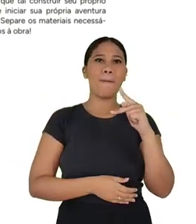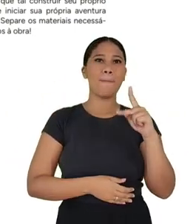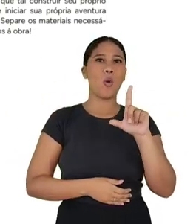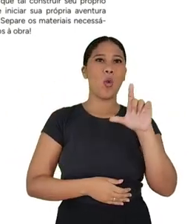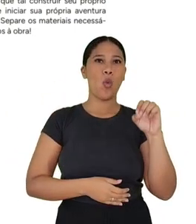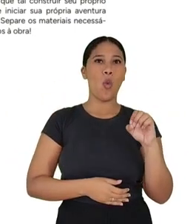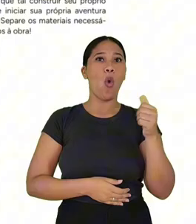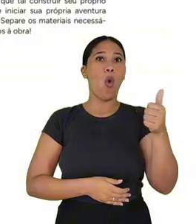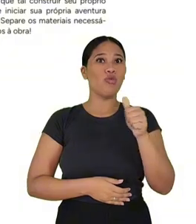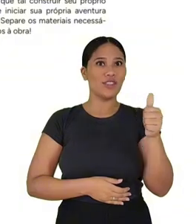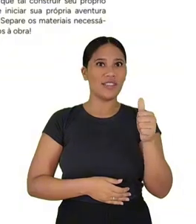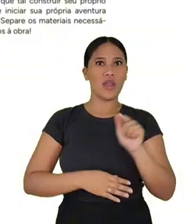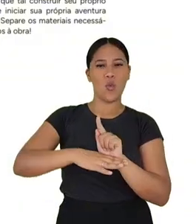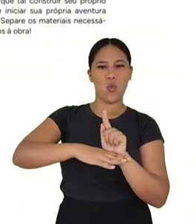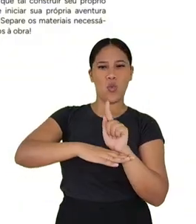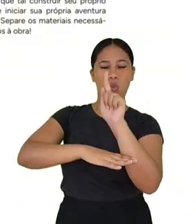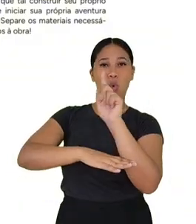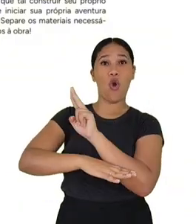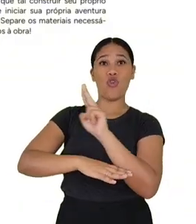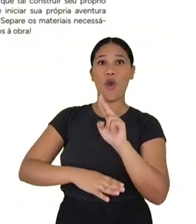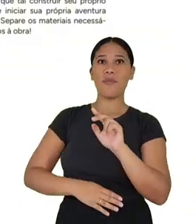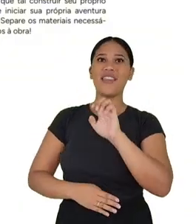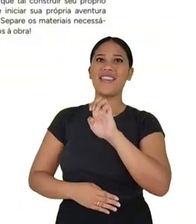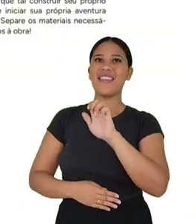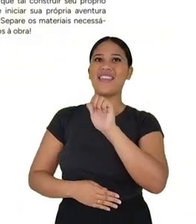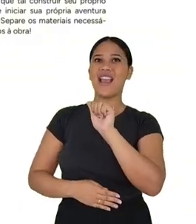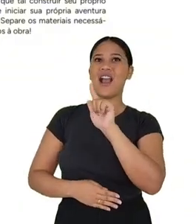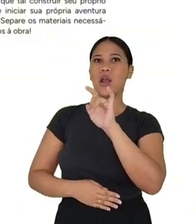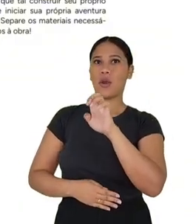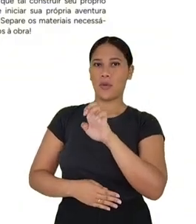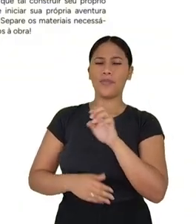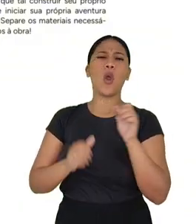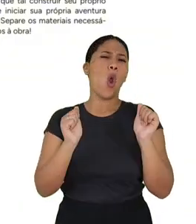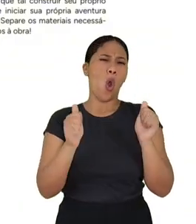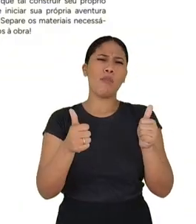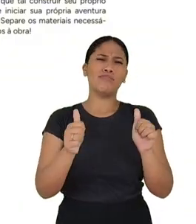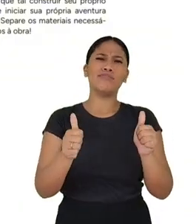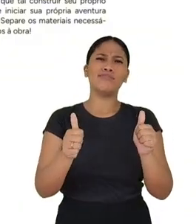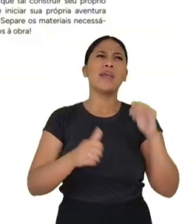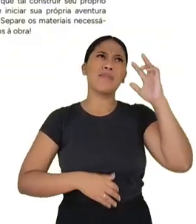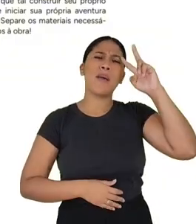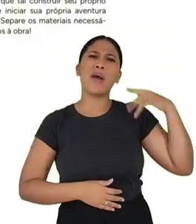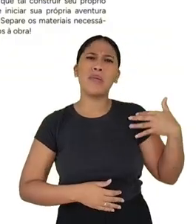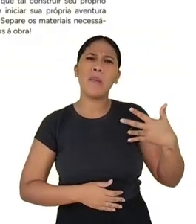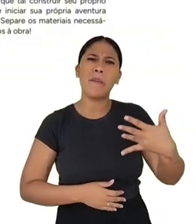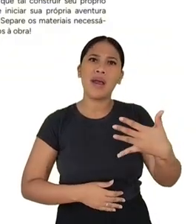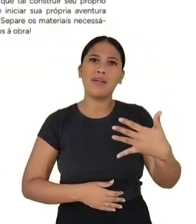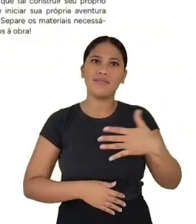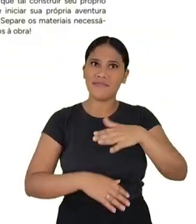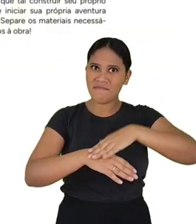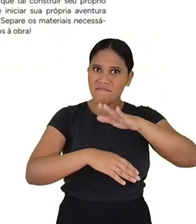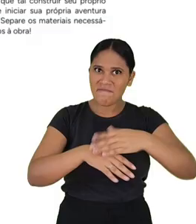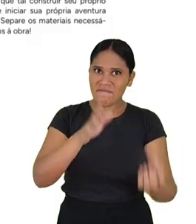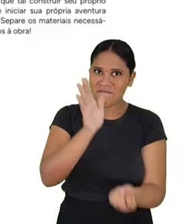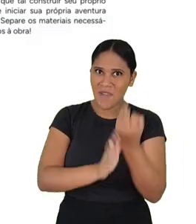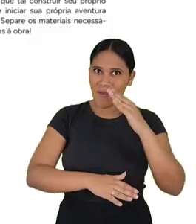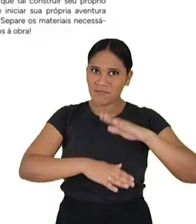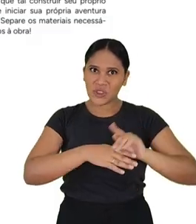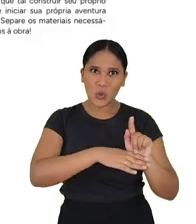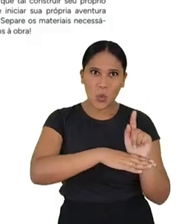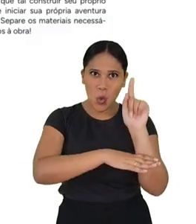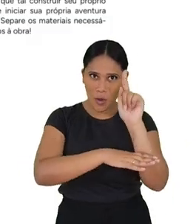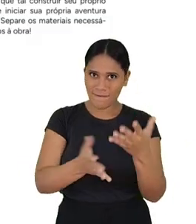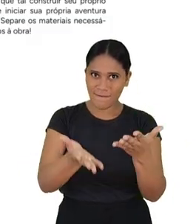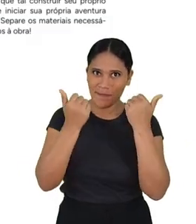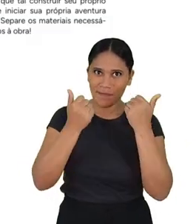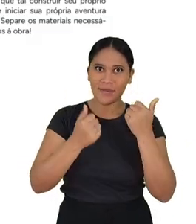Apollo 11. Agora, que tal construir seu próprio foguete e iniciar sua própria aventura espacial? Separe os